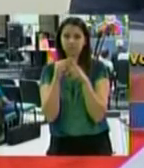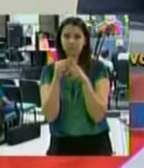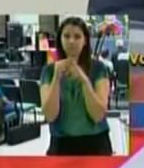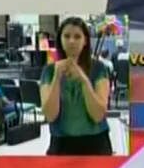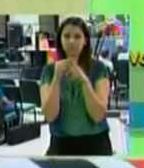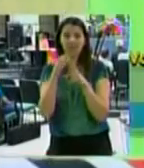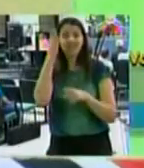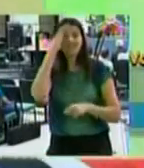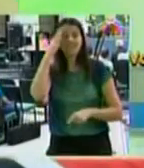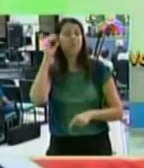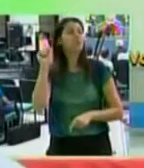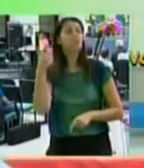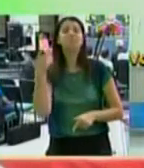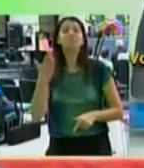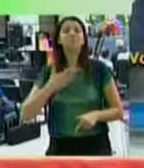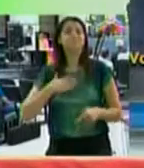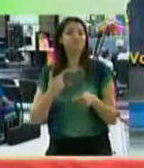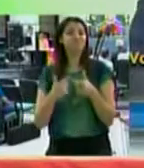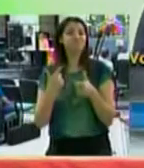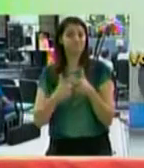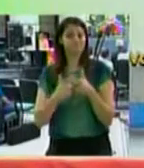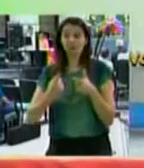Sabe qual é o nosso problema, queridos?